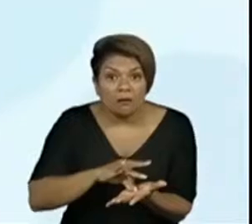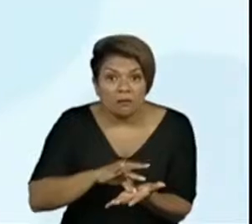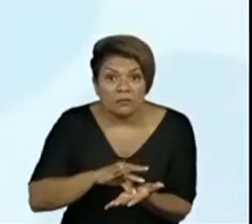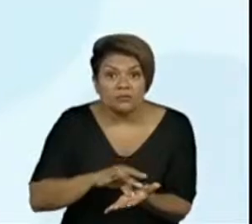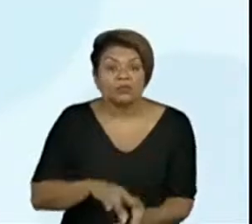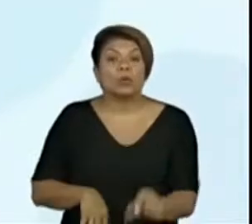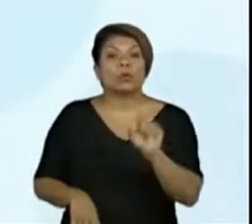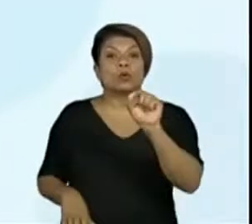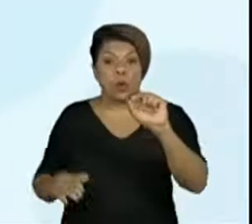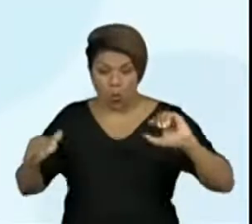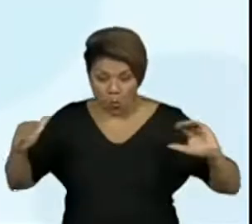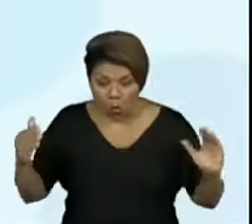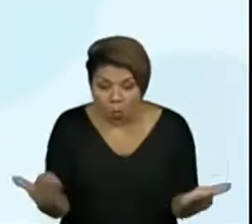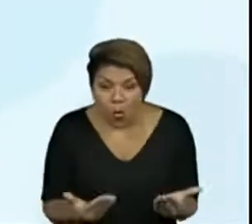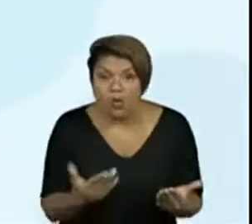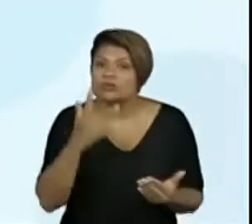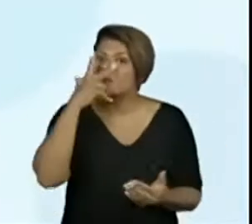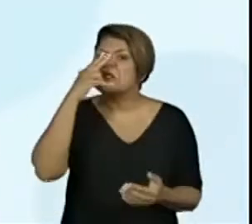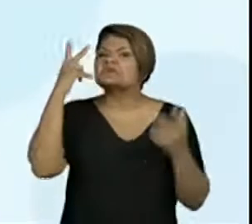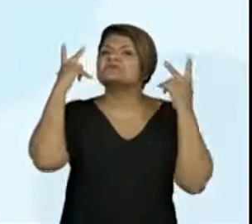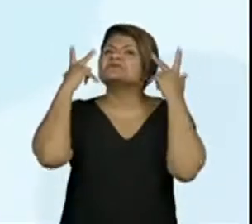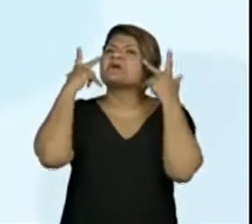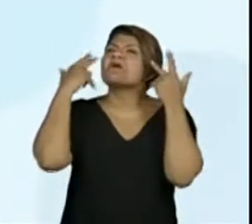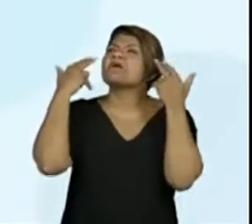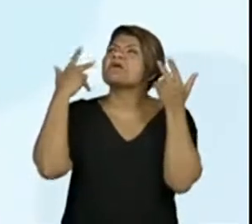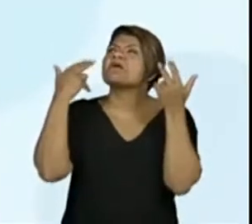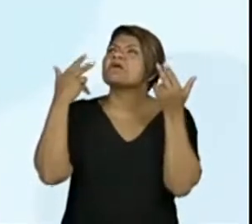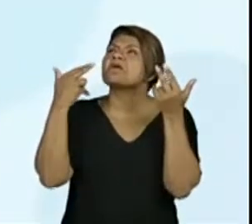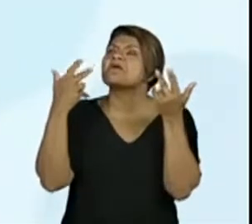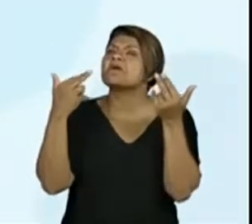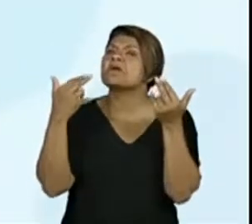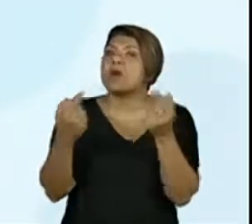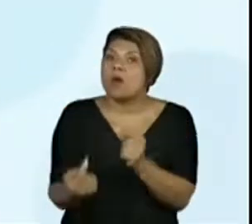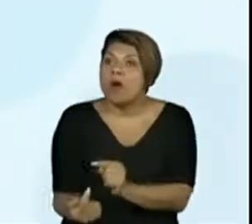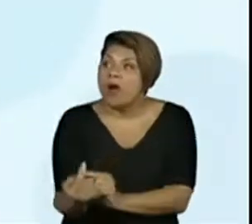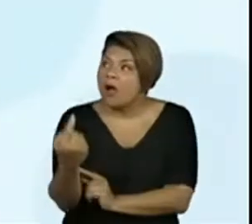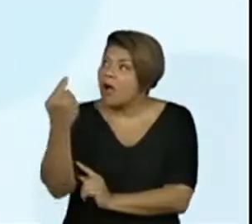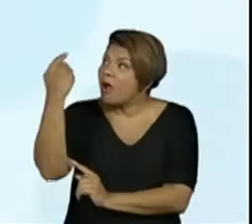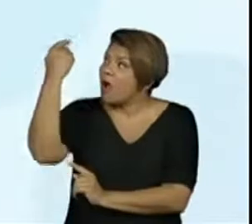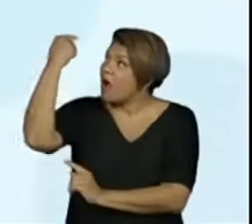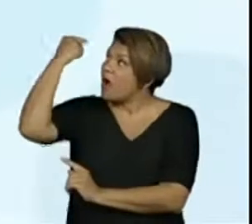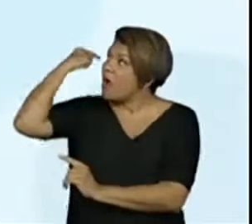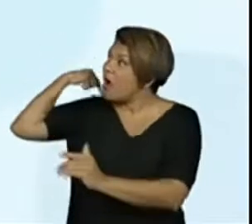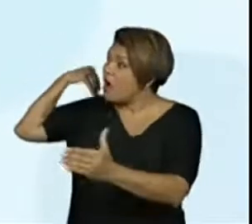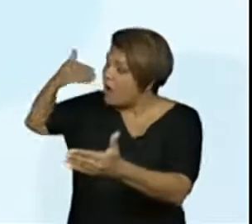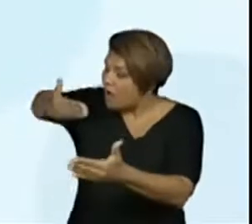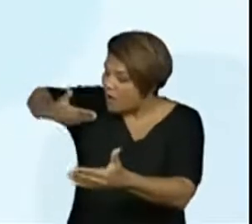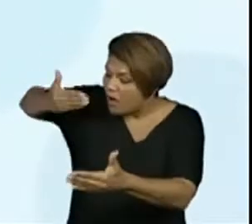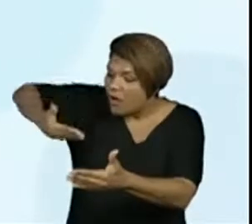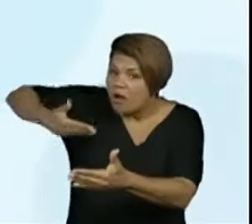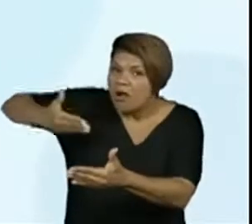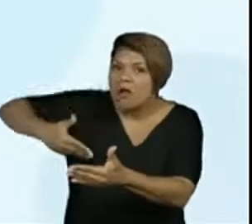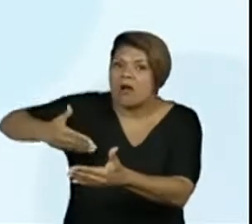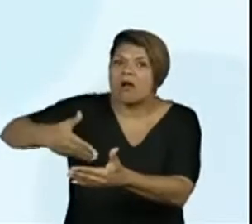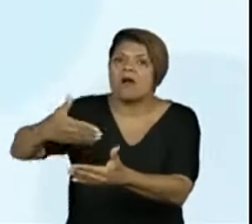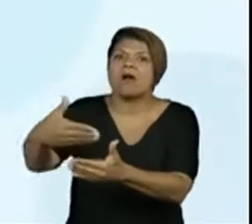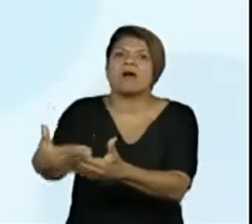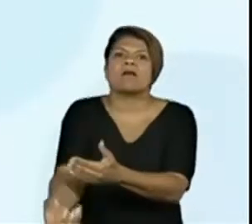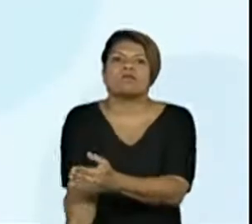que hoje nos parece tão comum é resultado de um longo processo.